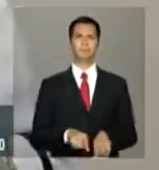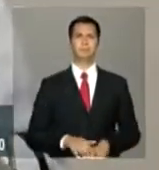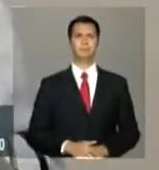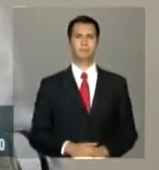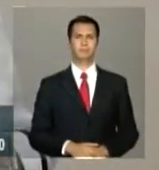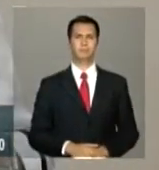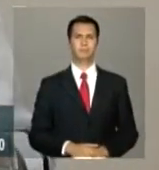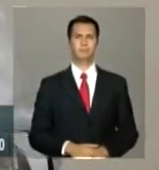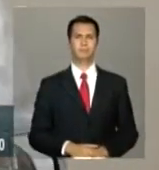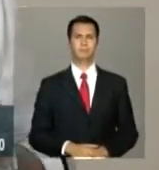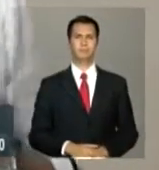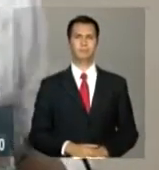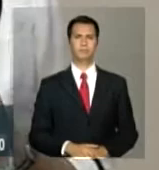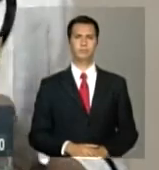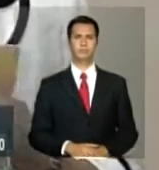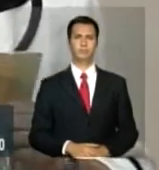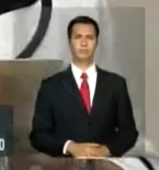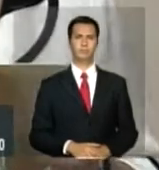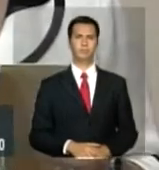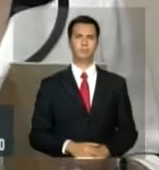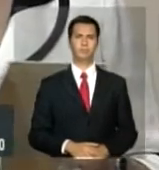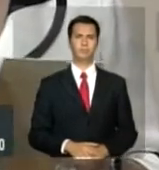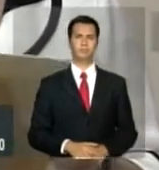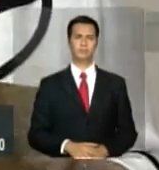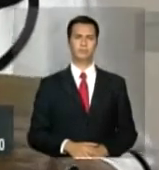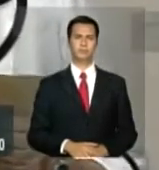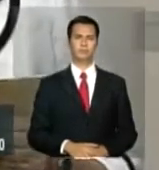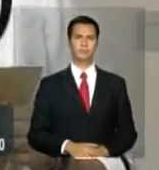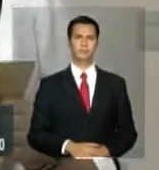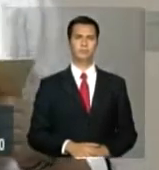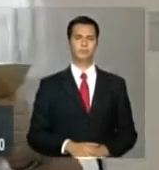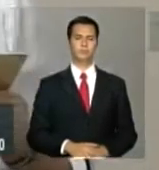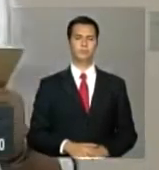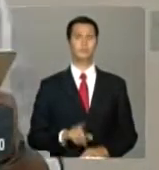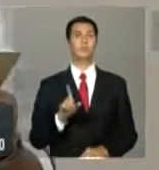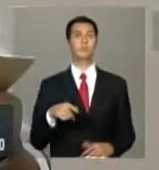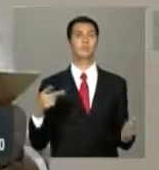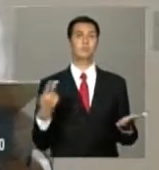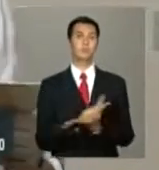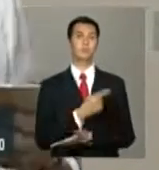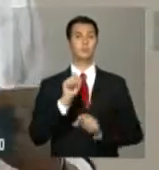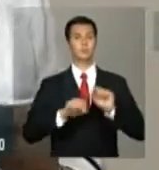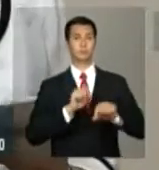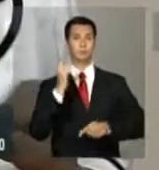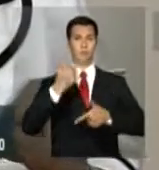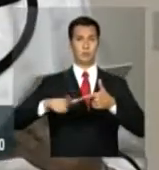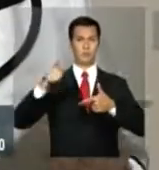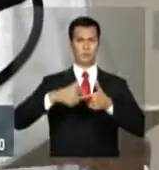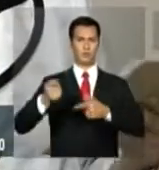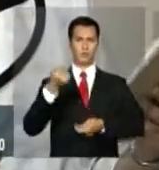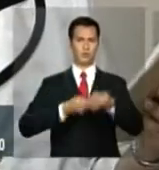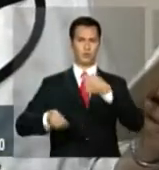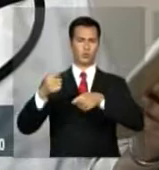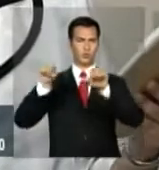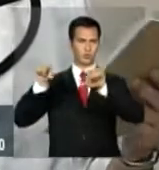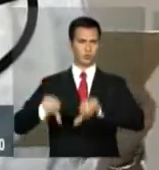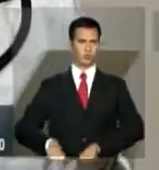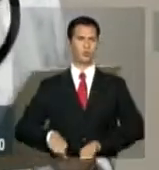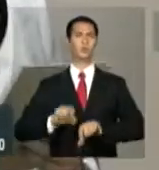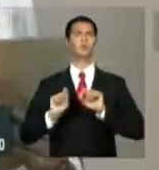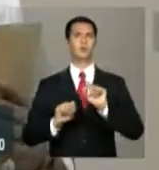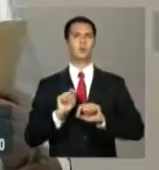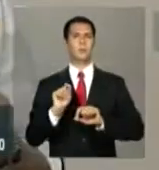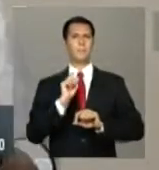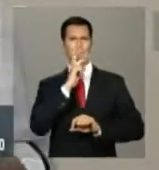outro item, é a respeito do fato que a crise ela não pode servir de biombo para